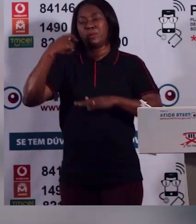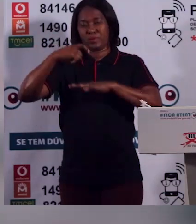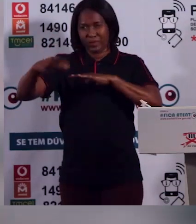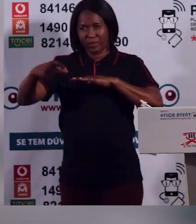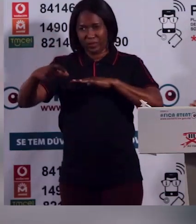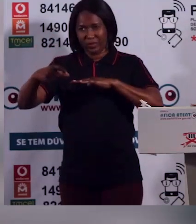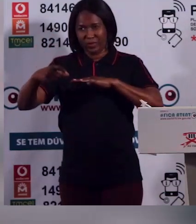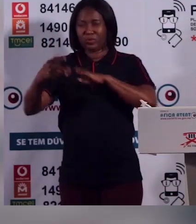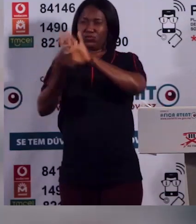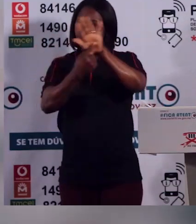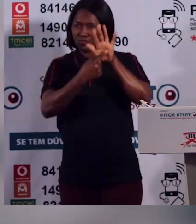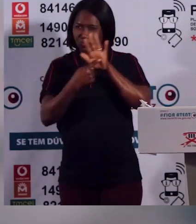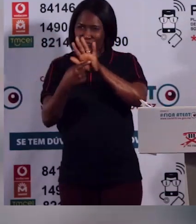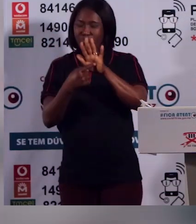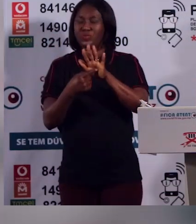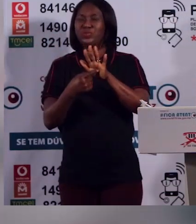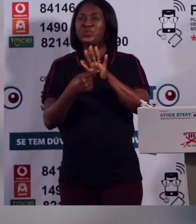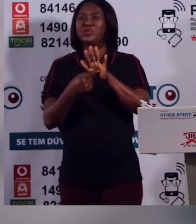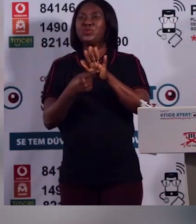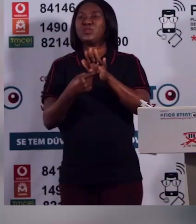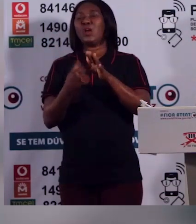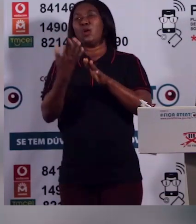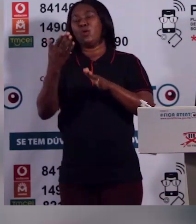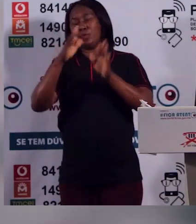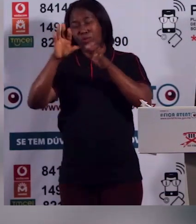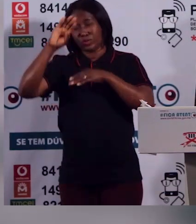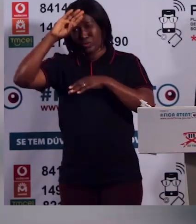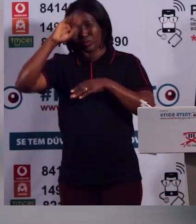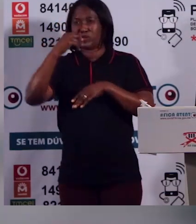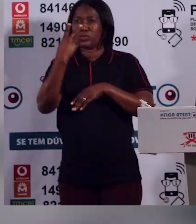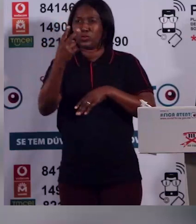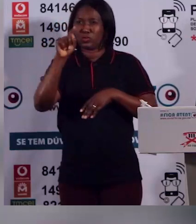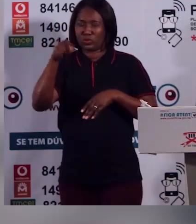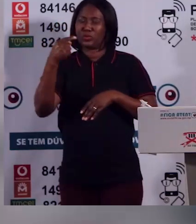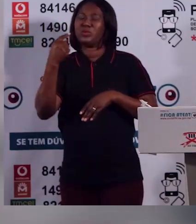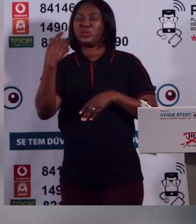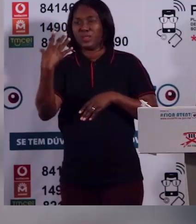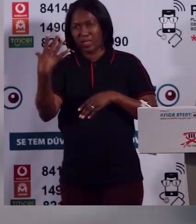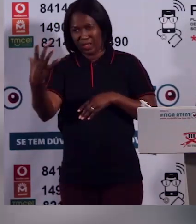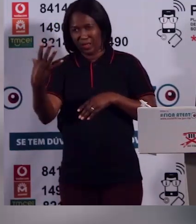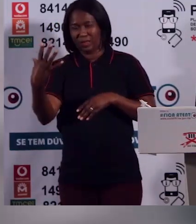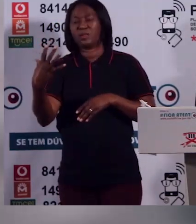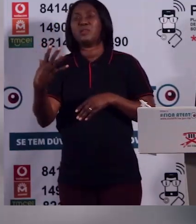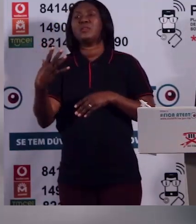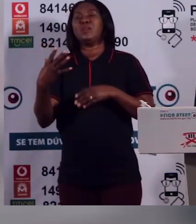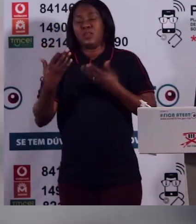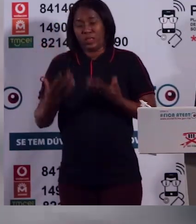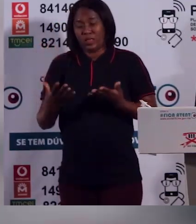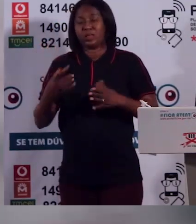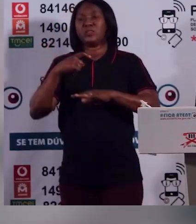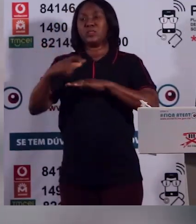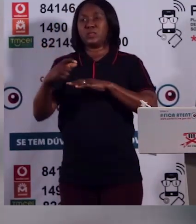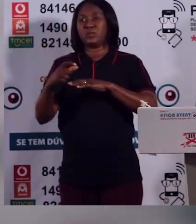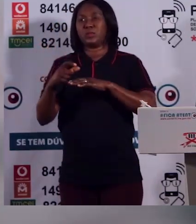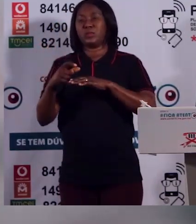passada apresentava uma taxa de positividade de cerca de 2,5%, e que esta semana que passou,